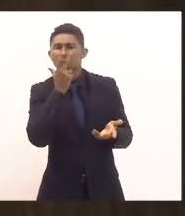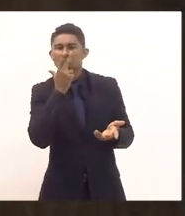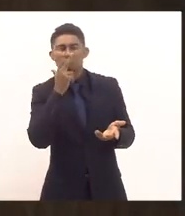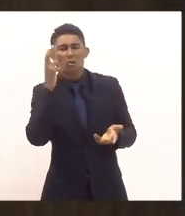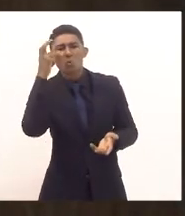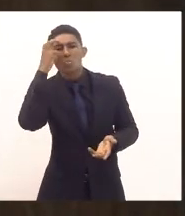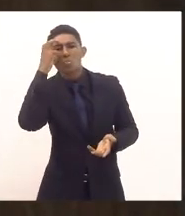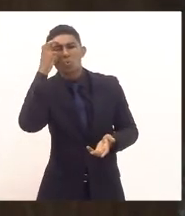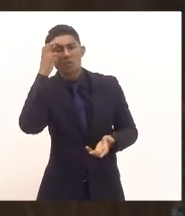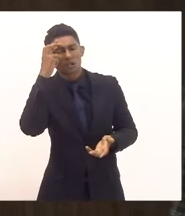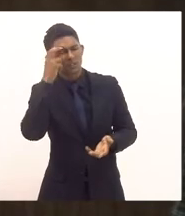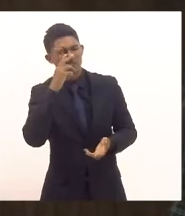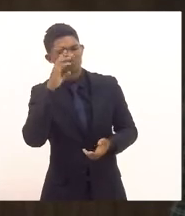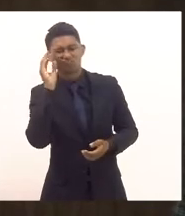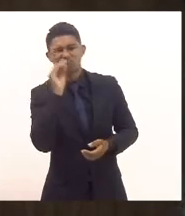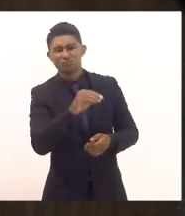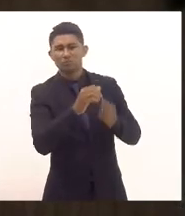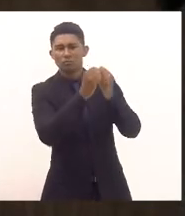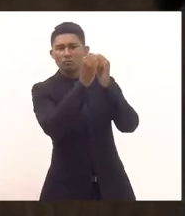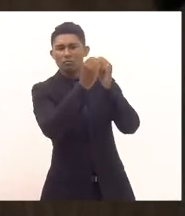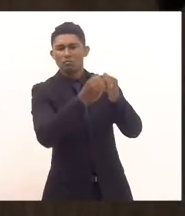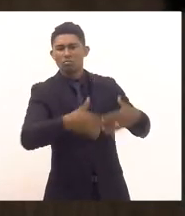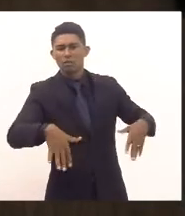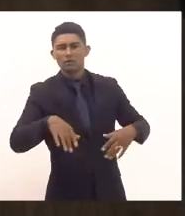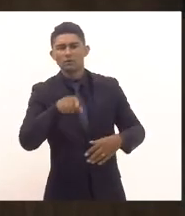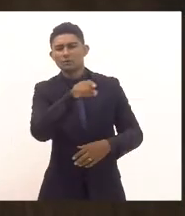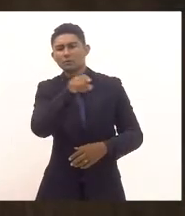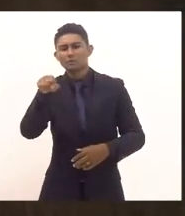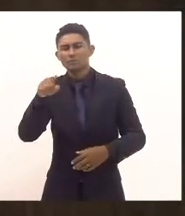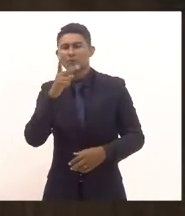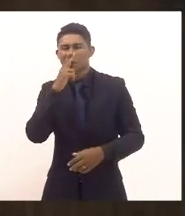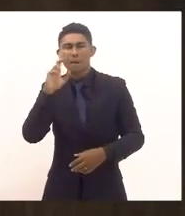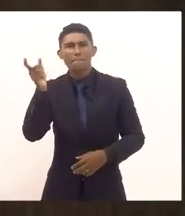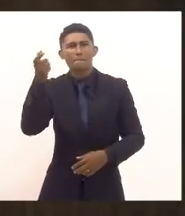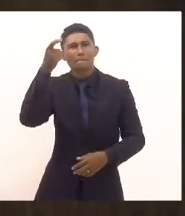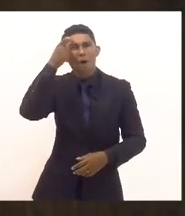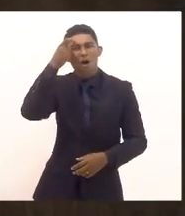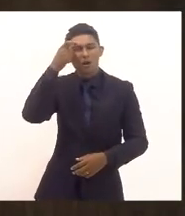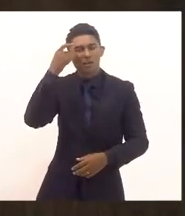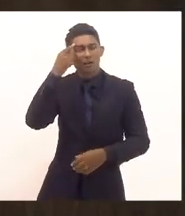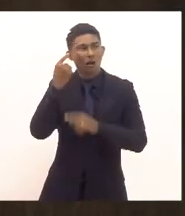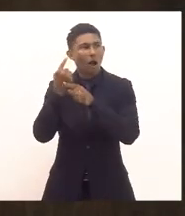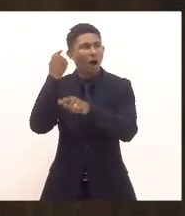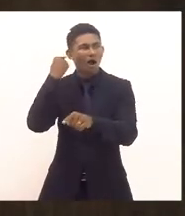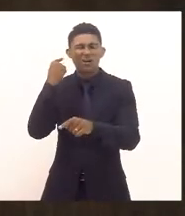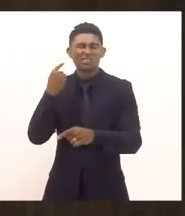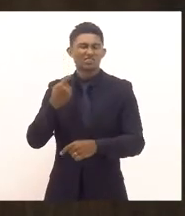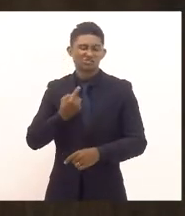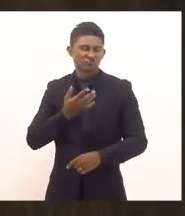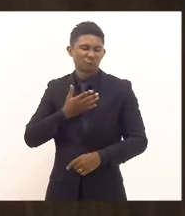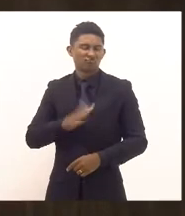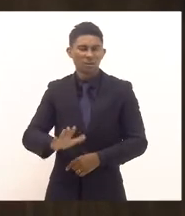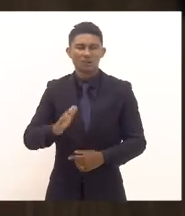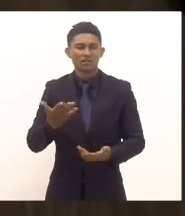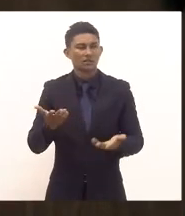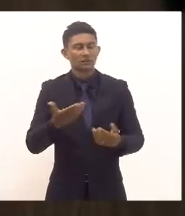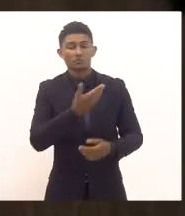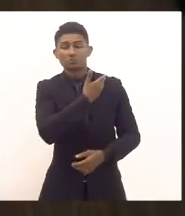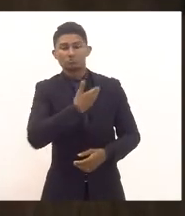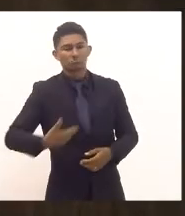a nossa cultura tem a versão por memória tem a versão pela coisa pública